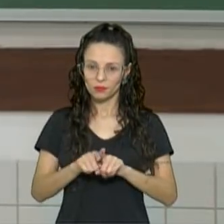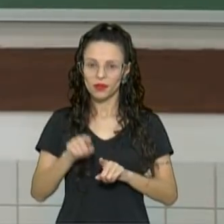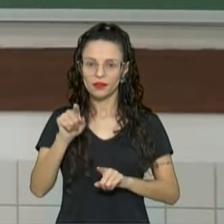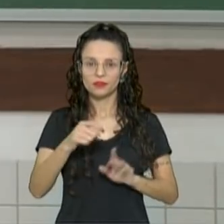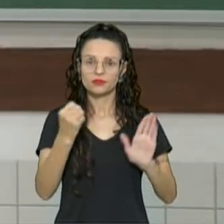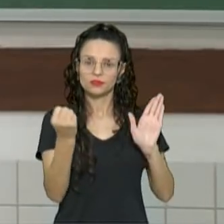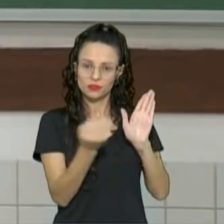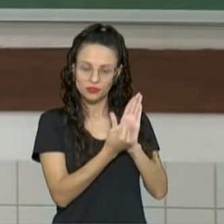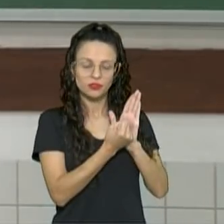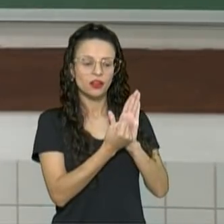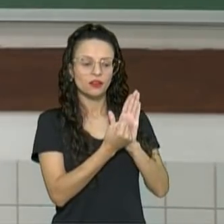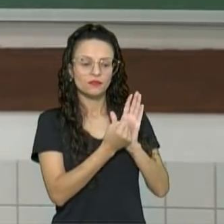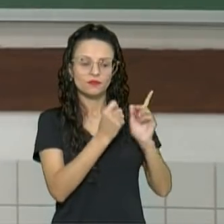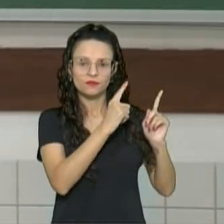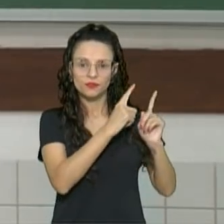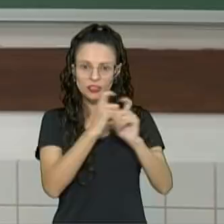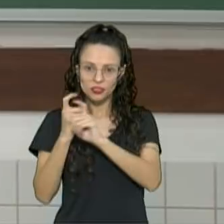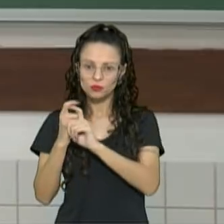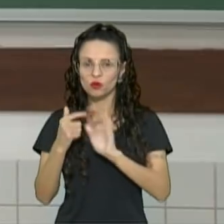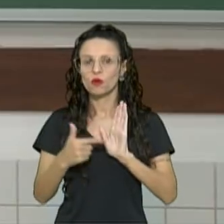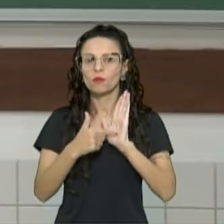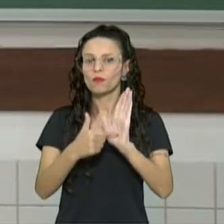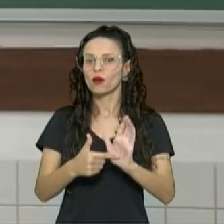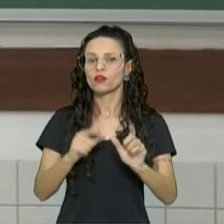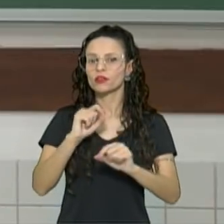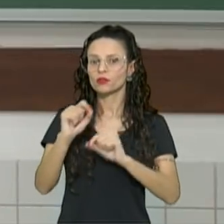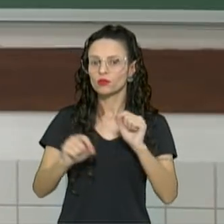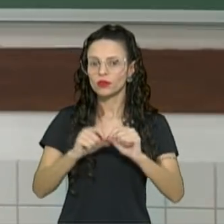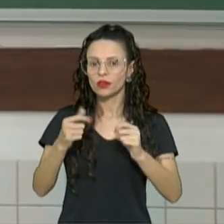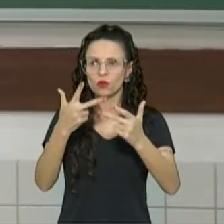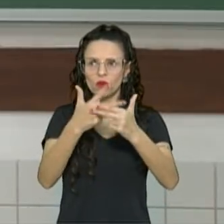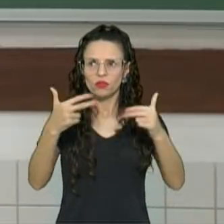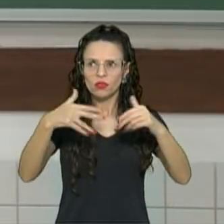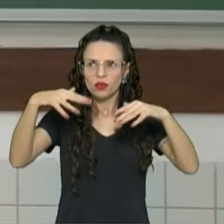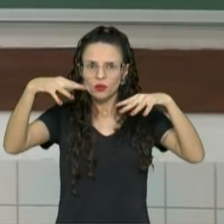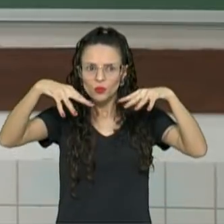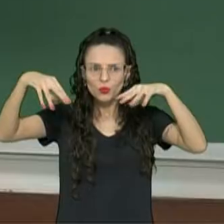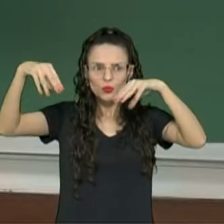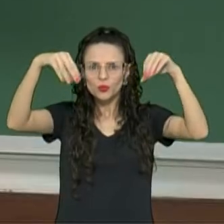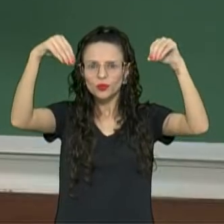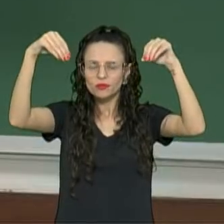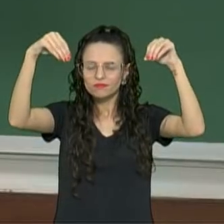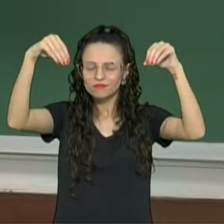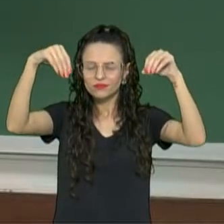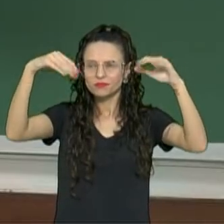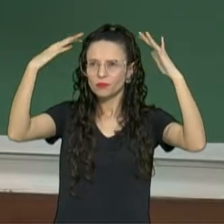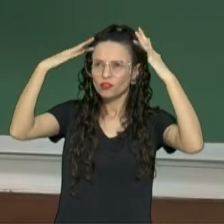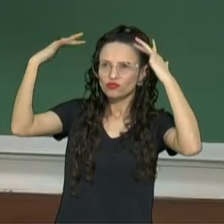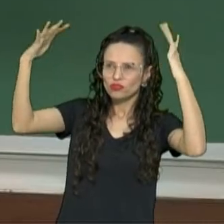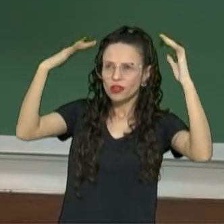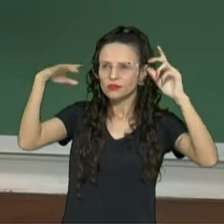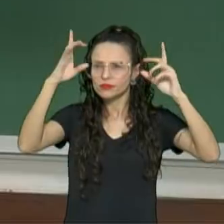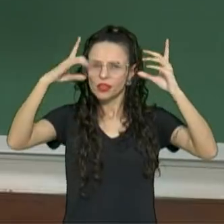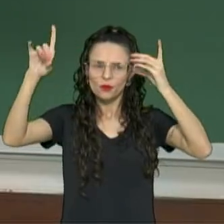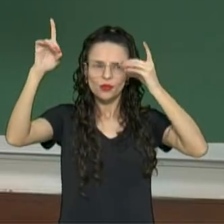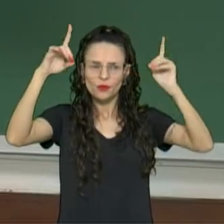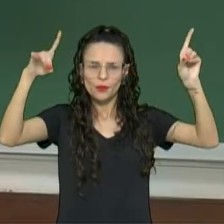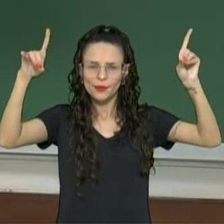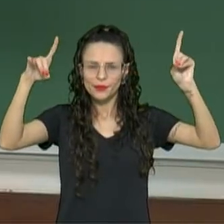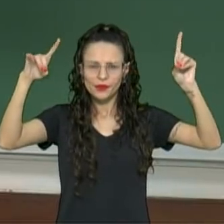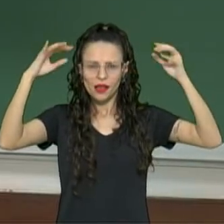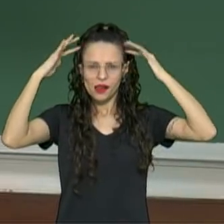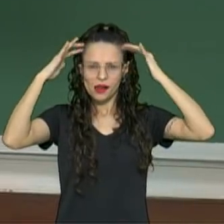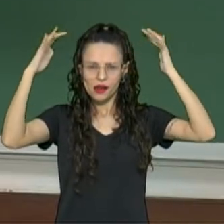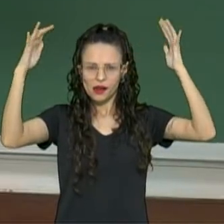grafismos representam o quê? Representam seres, né, sobrenaturais, né? Então vai brincar com o nosso imaginário, né? Trazendo